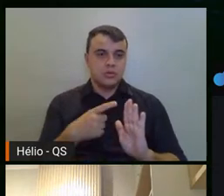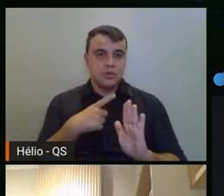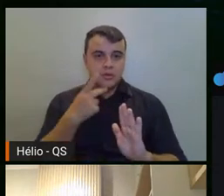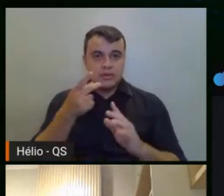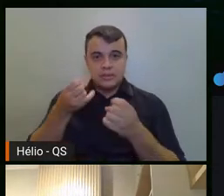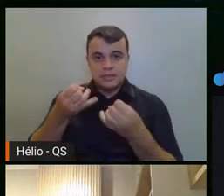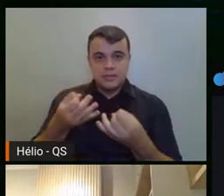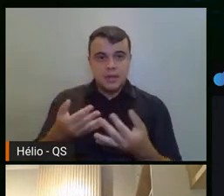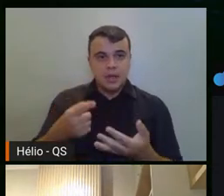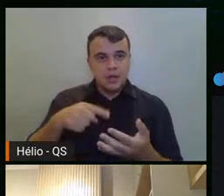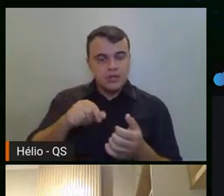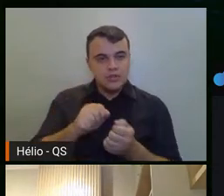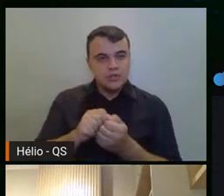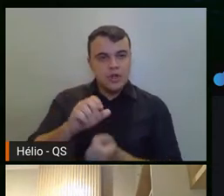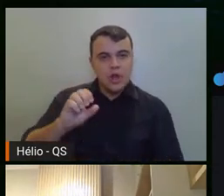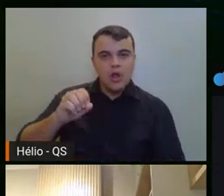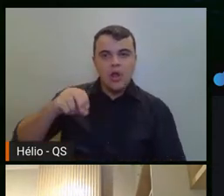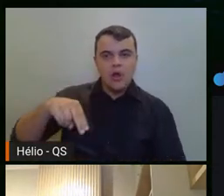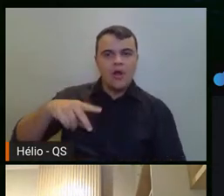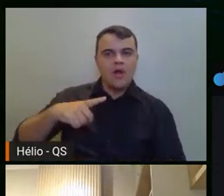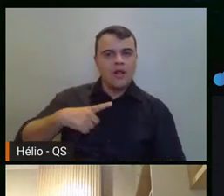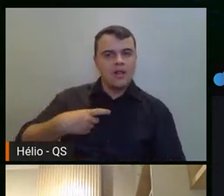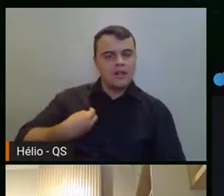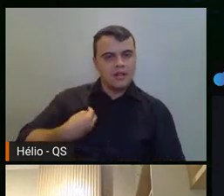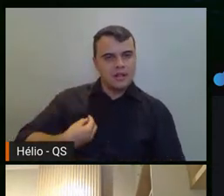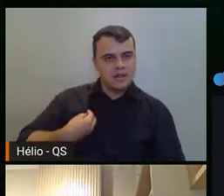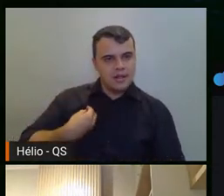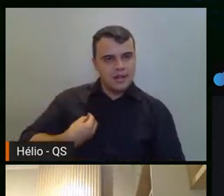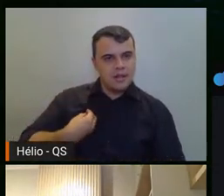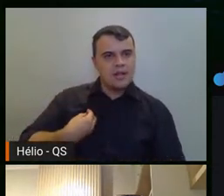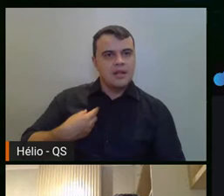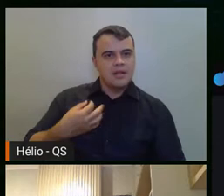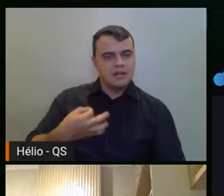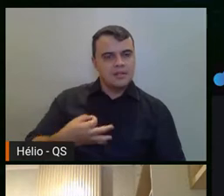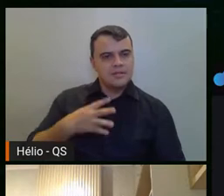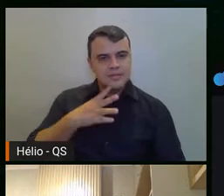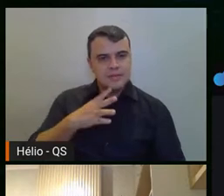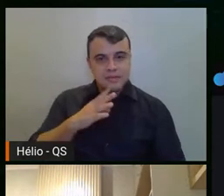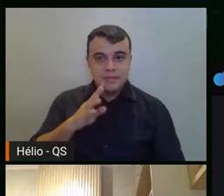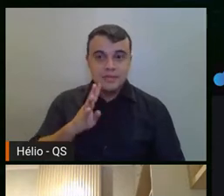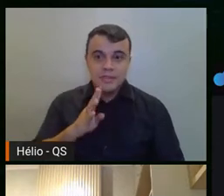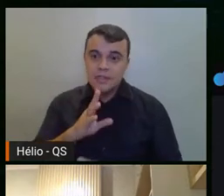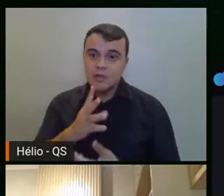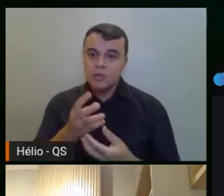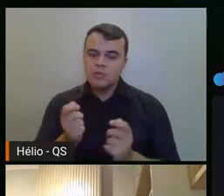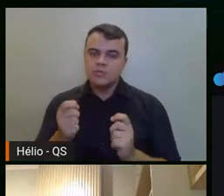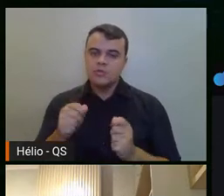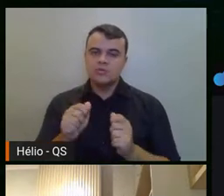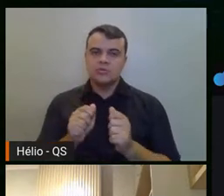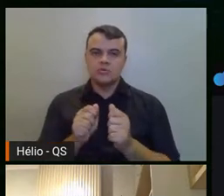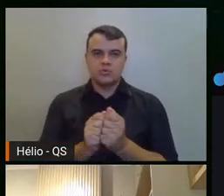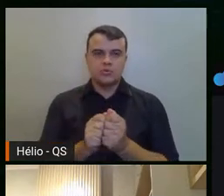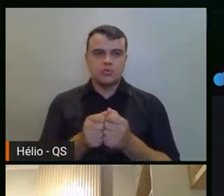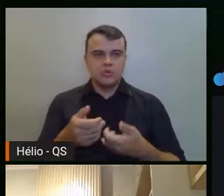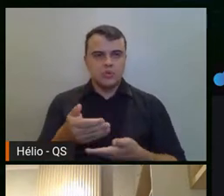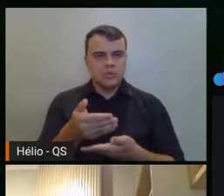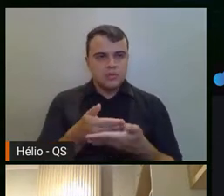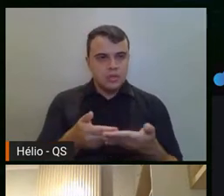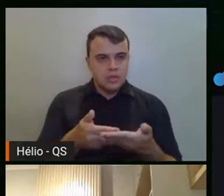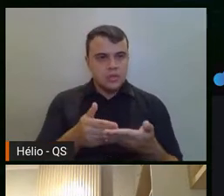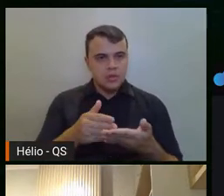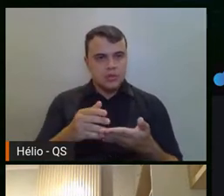aqui ó estamos on Alice mandou aqui da o link da aula inaugural então legal demais vocês podem estar compartilhando links